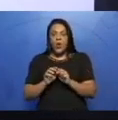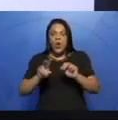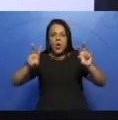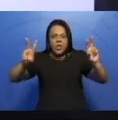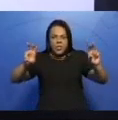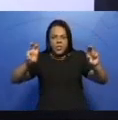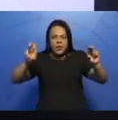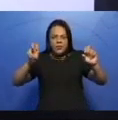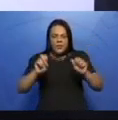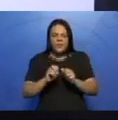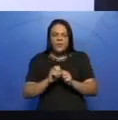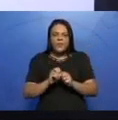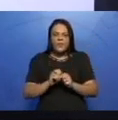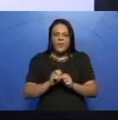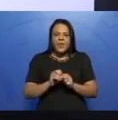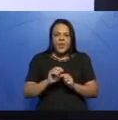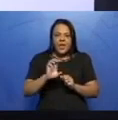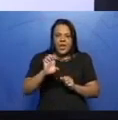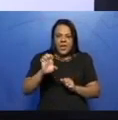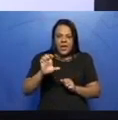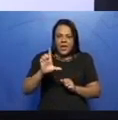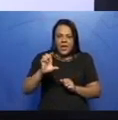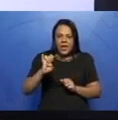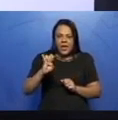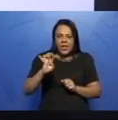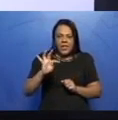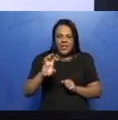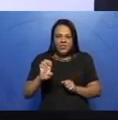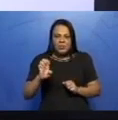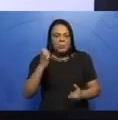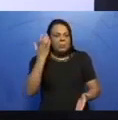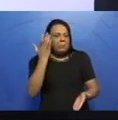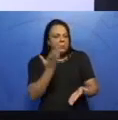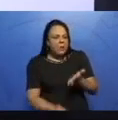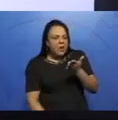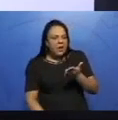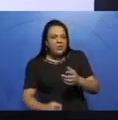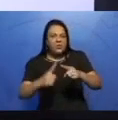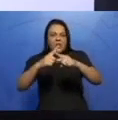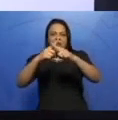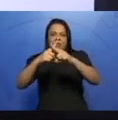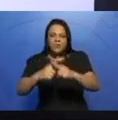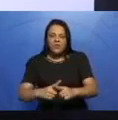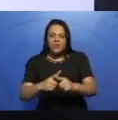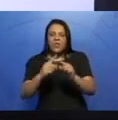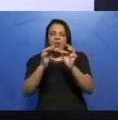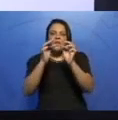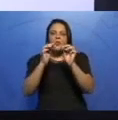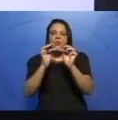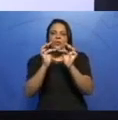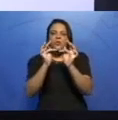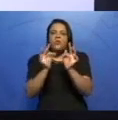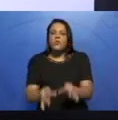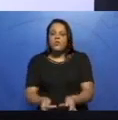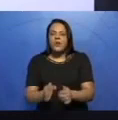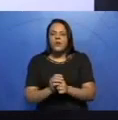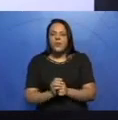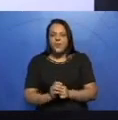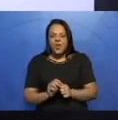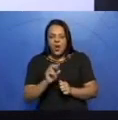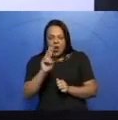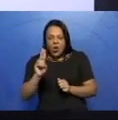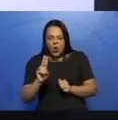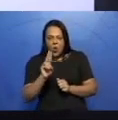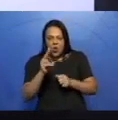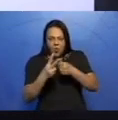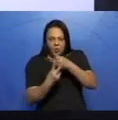despenca no final do turno. O que será esse despencar? O uso do verbo despencar é um recurso de modalização,